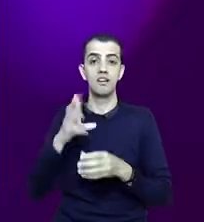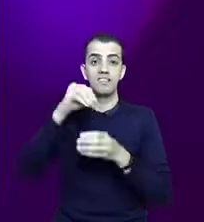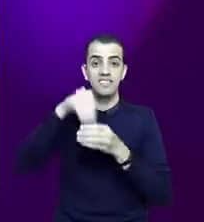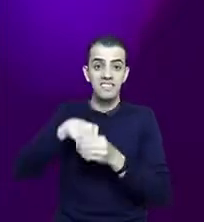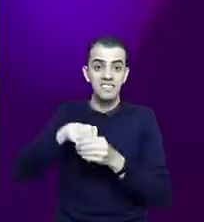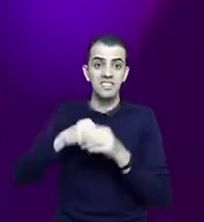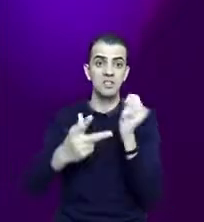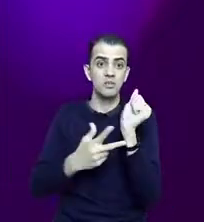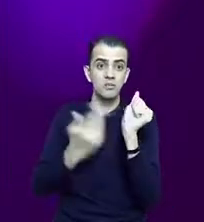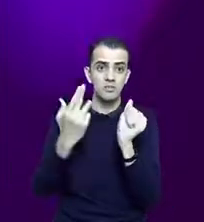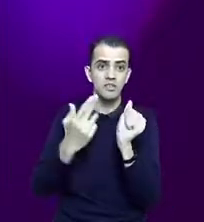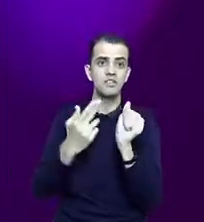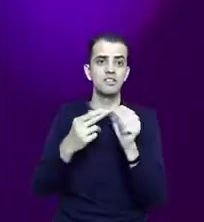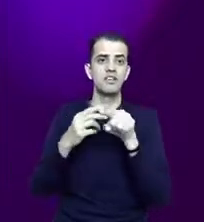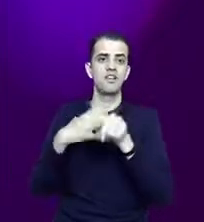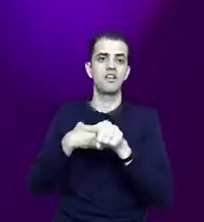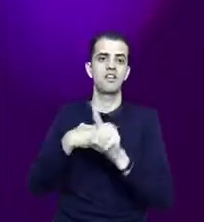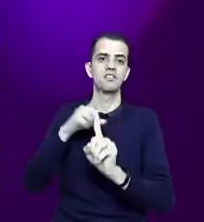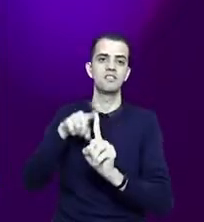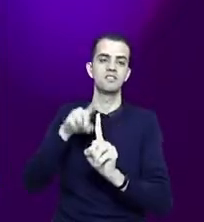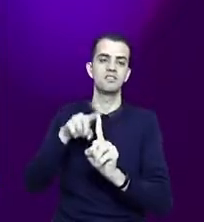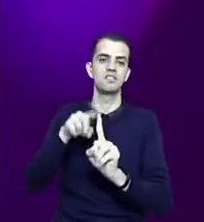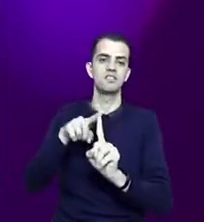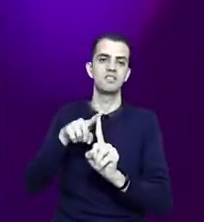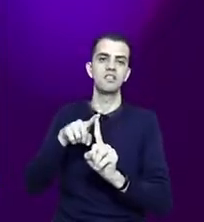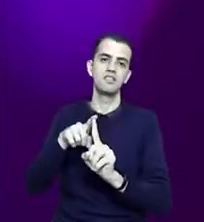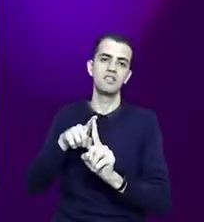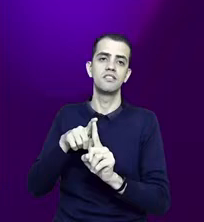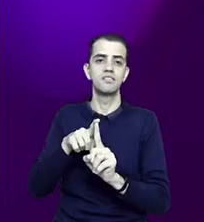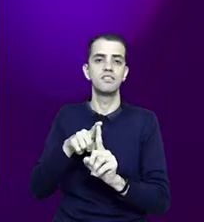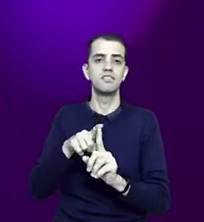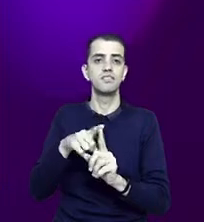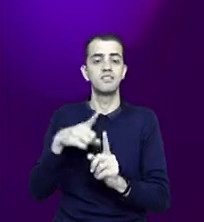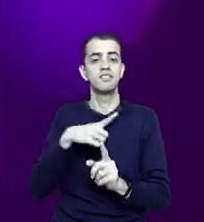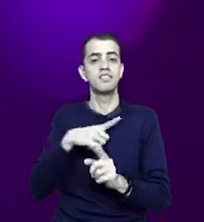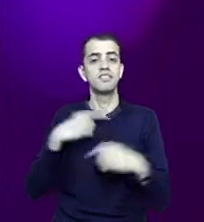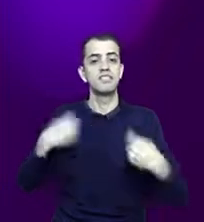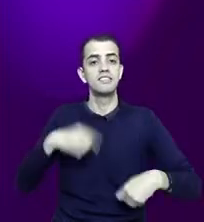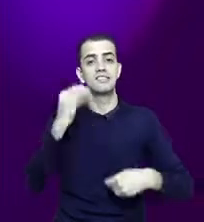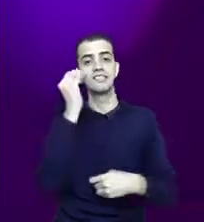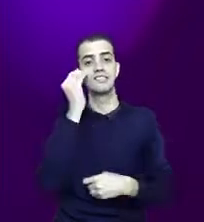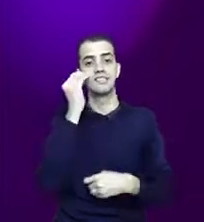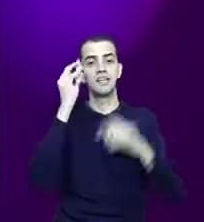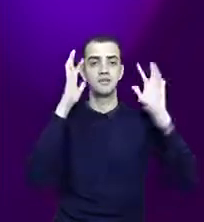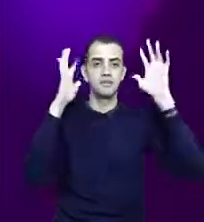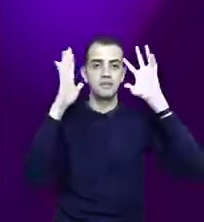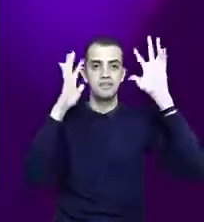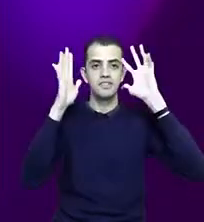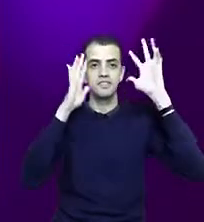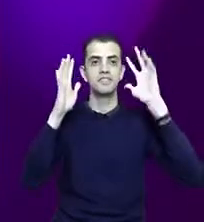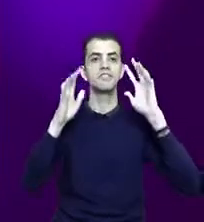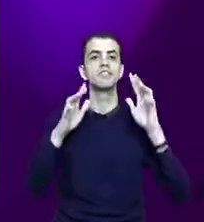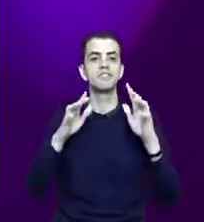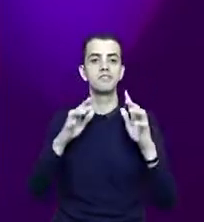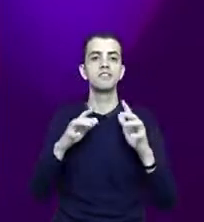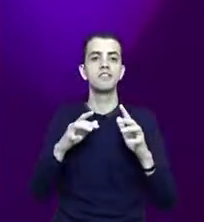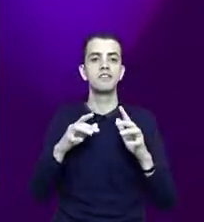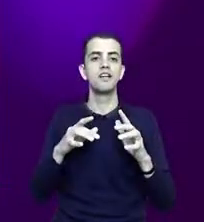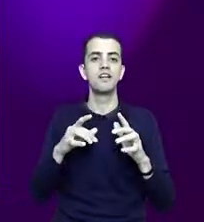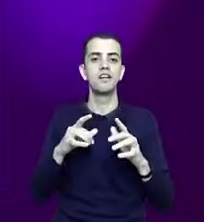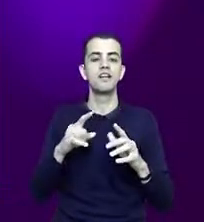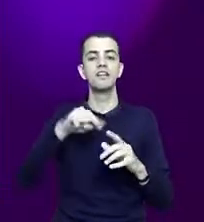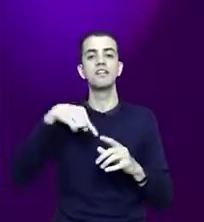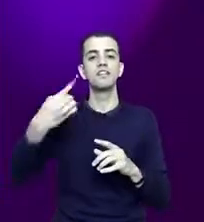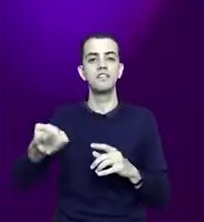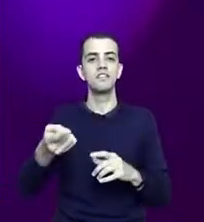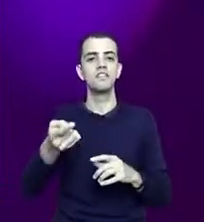para esses casos, não sei. É uma coisa que tem que testar, né? Tem que pensar e ver, vamos pensar